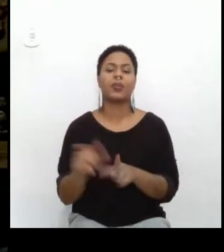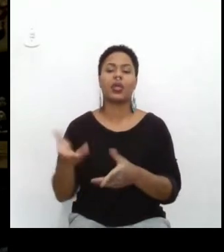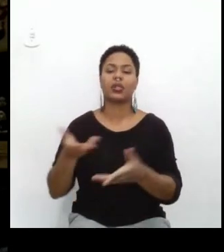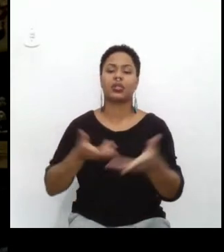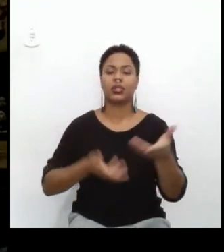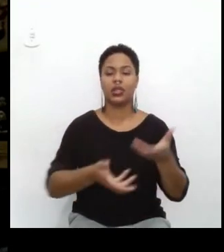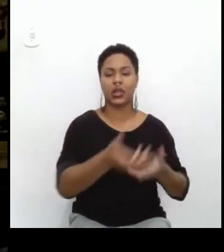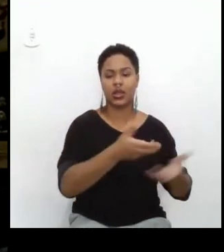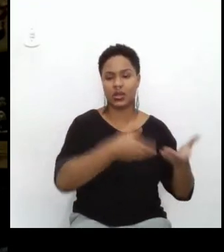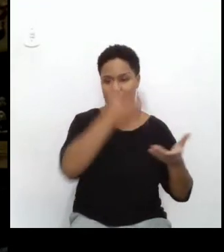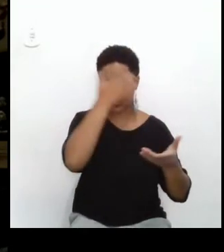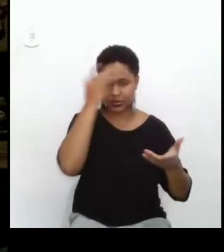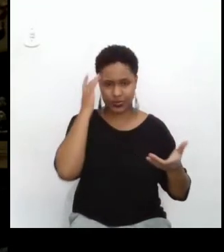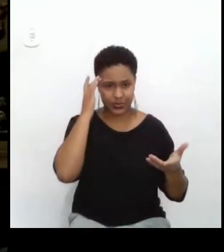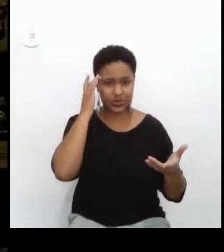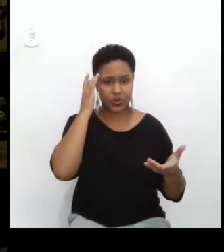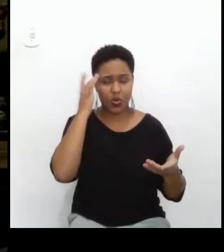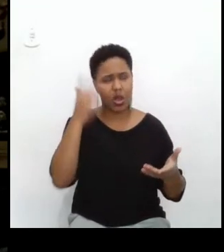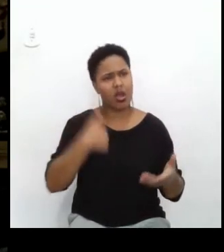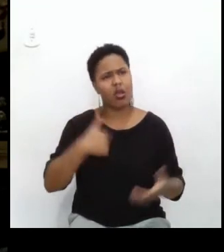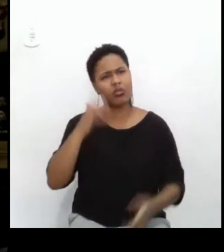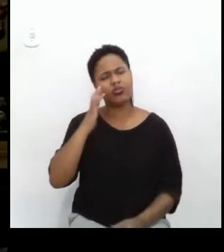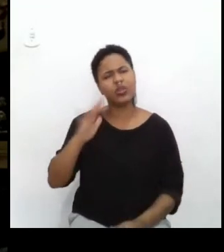que enganar mas